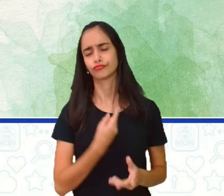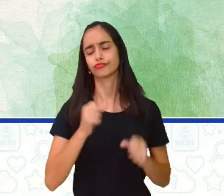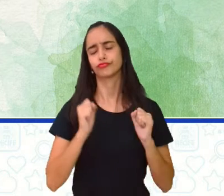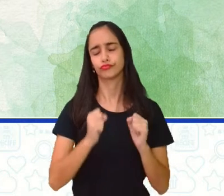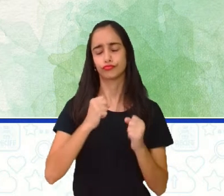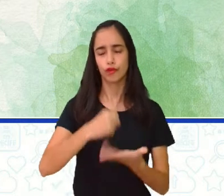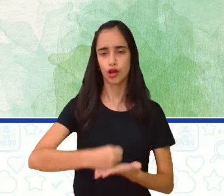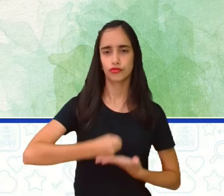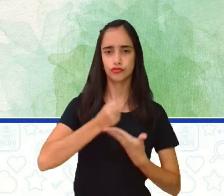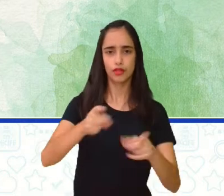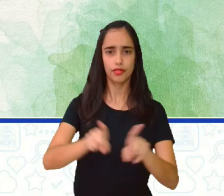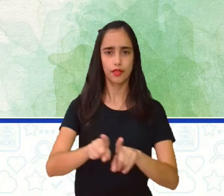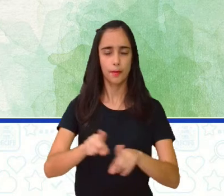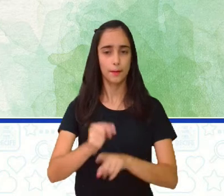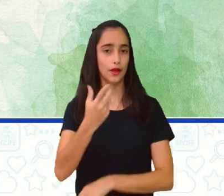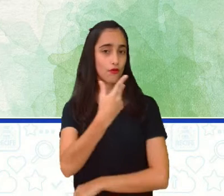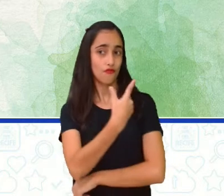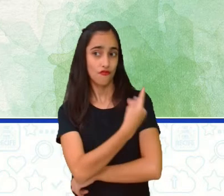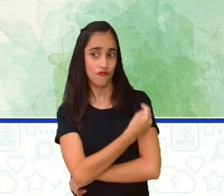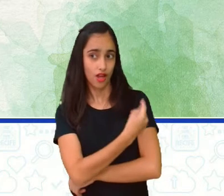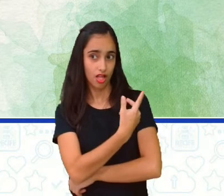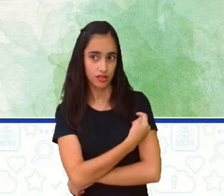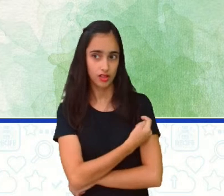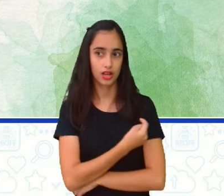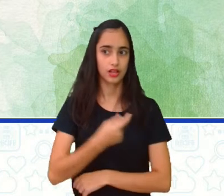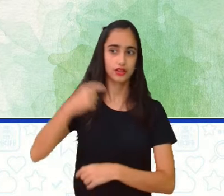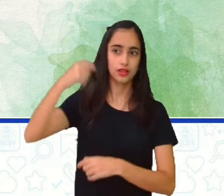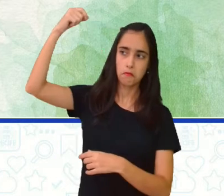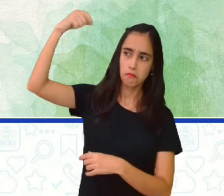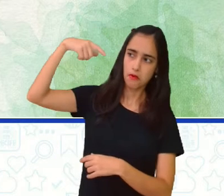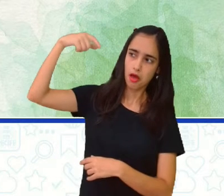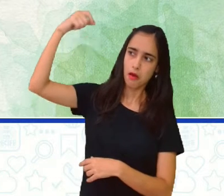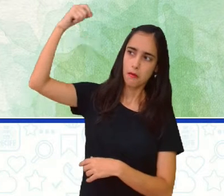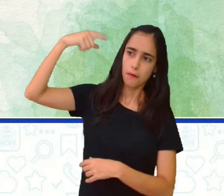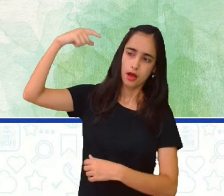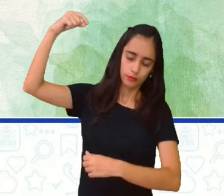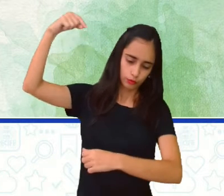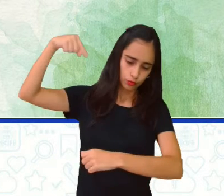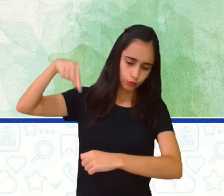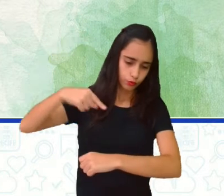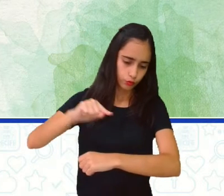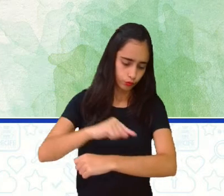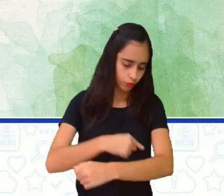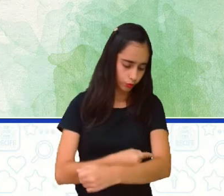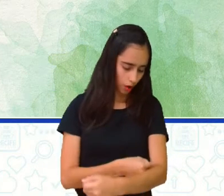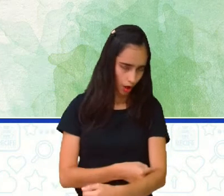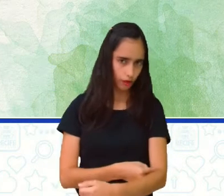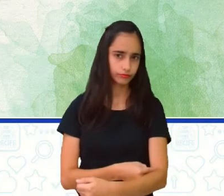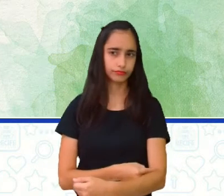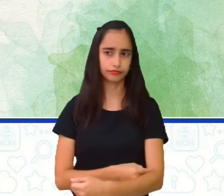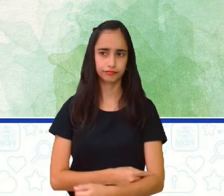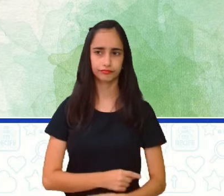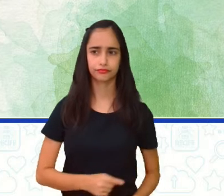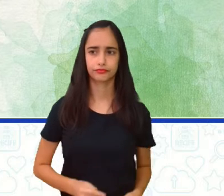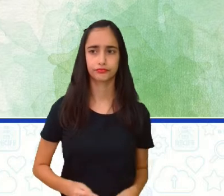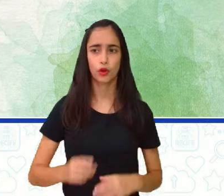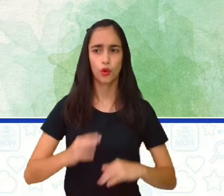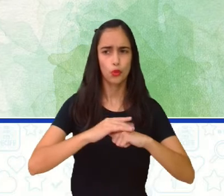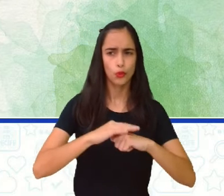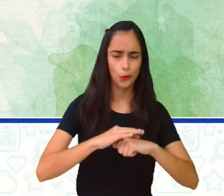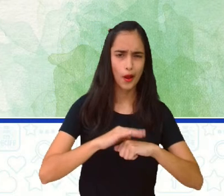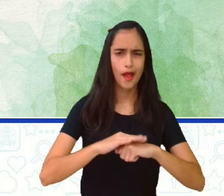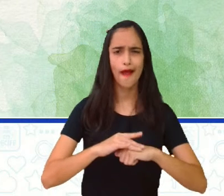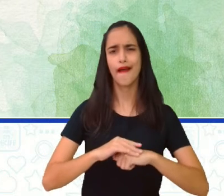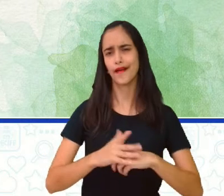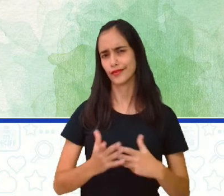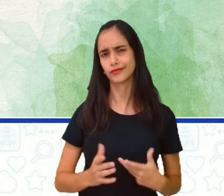de doenças, de antibióticos. Muitos são, né, vamos dizer assim, as nossas ajudas. A questão aí da vacina, eu vou chamar mais